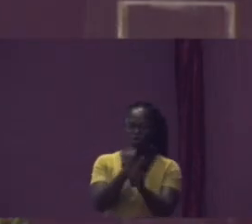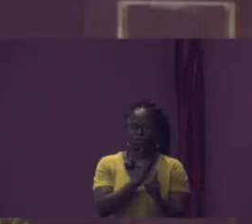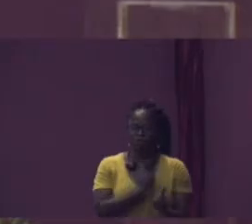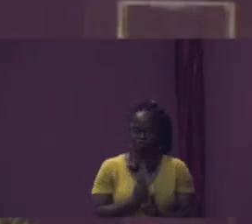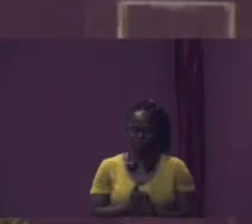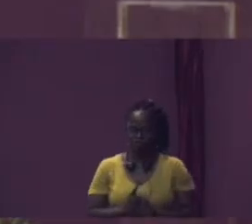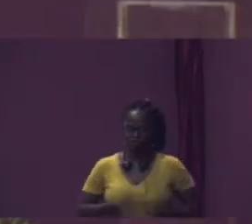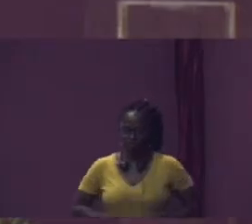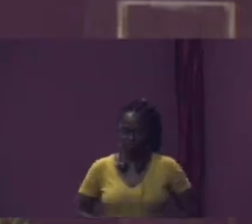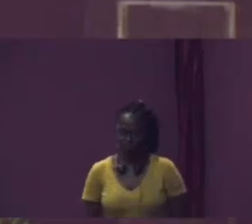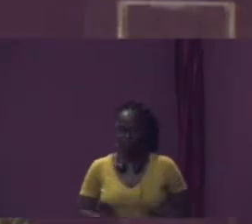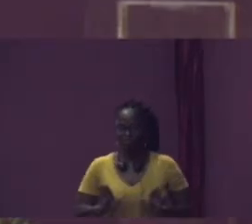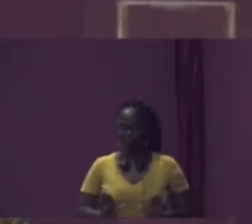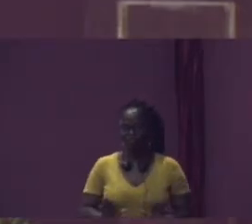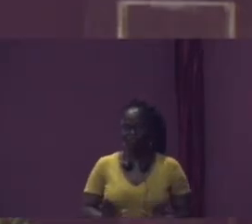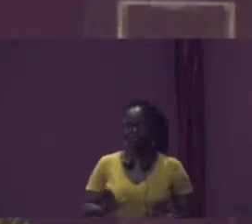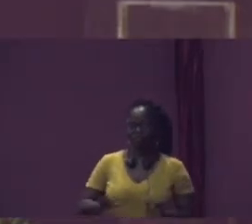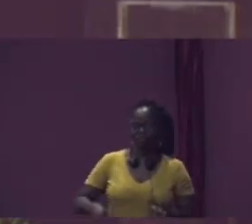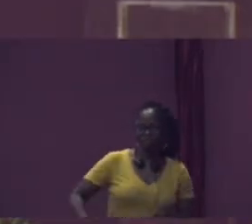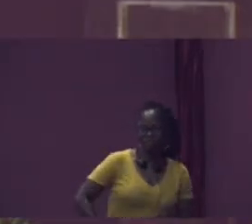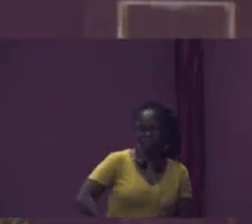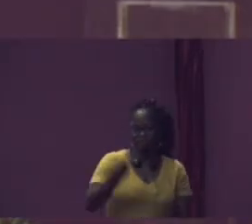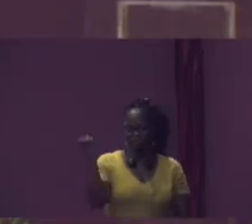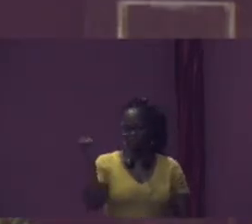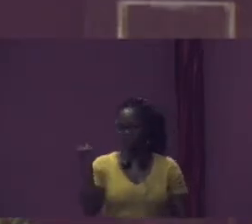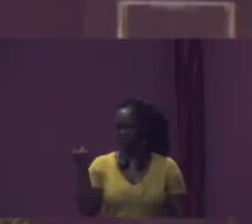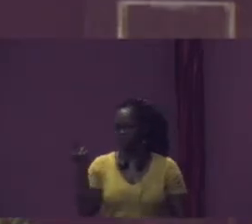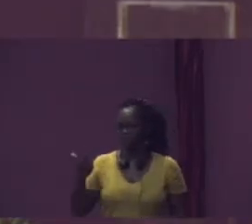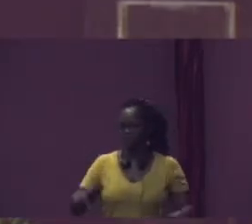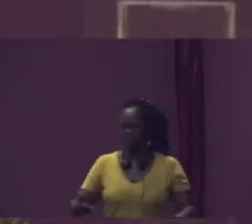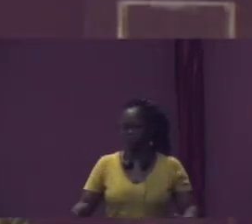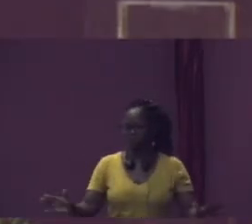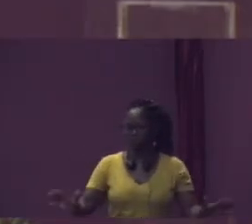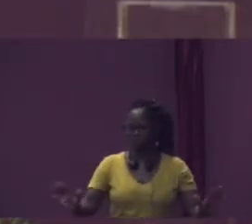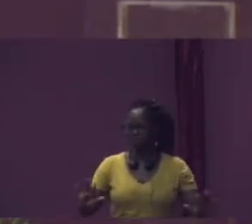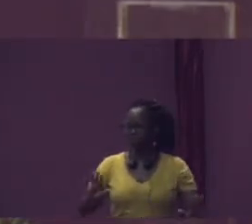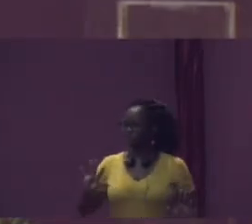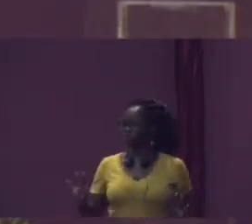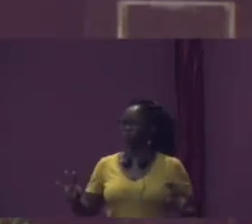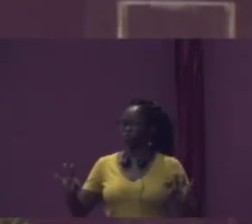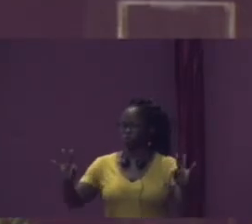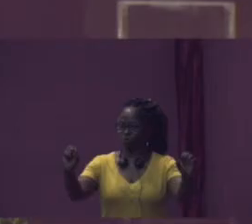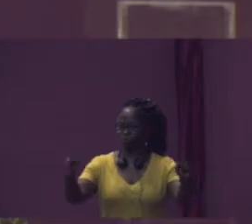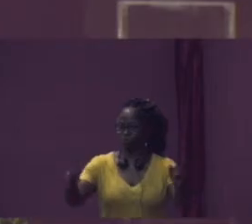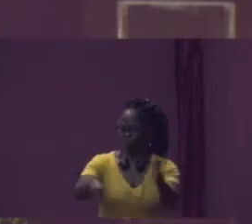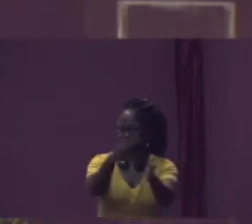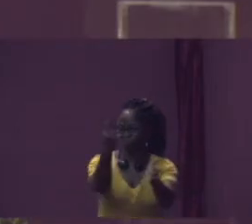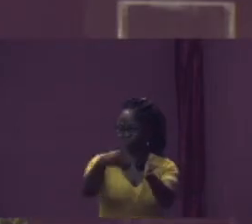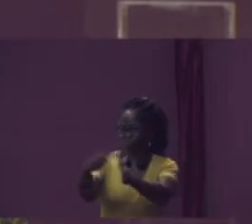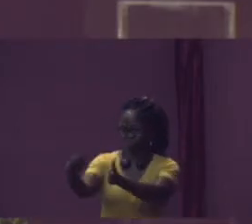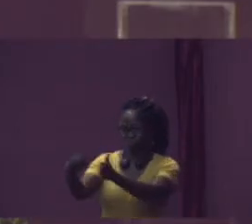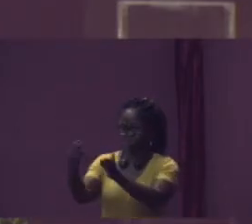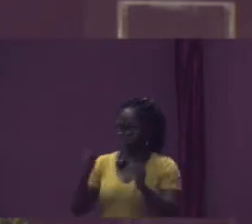parto normal, mas para a cesariana não há restrições, todas elas podem se submeter.